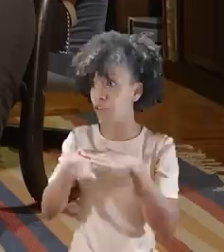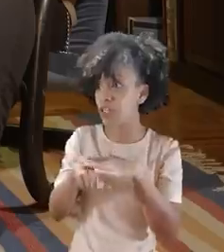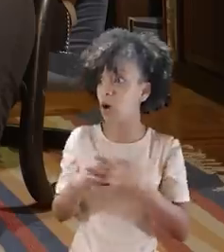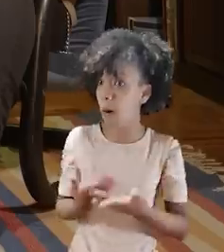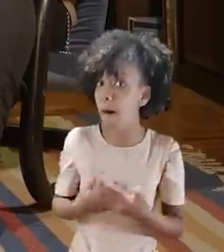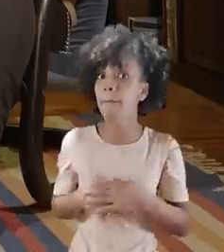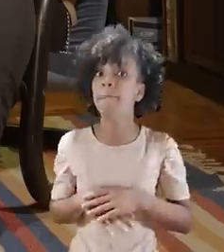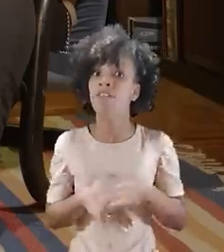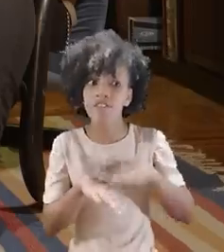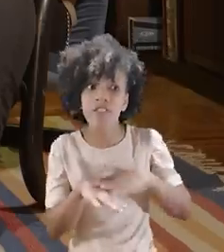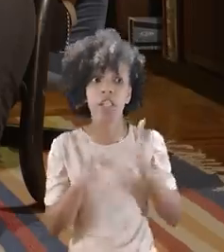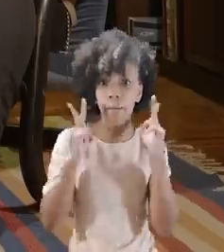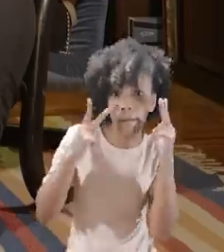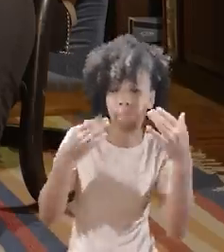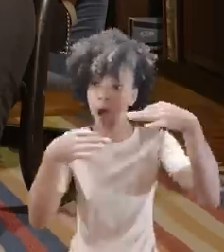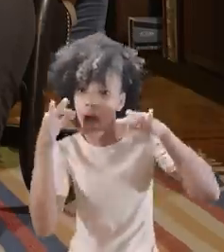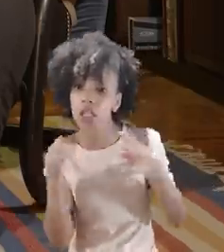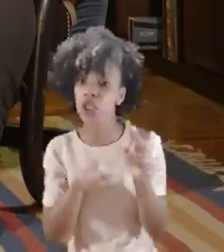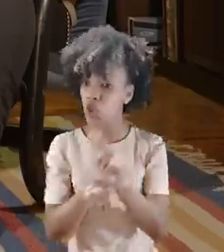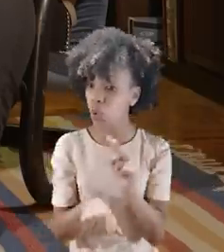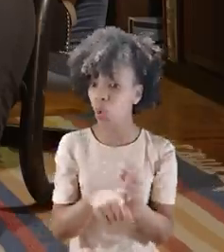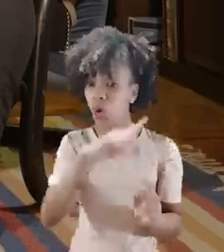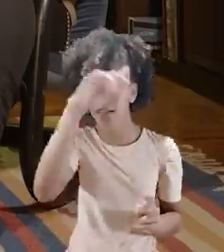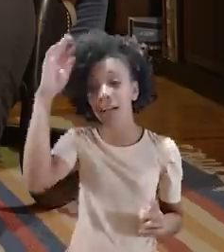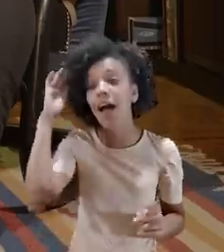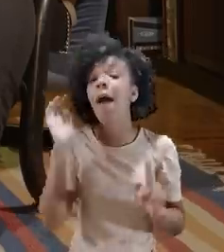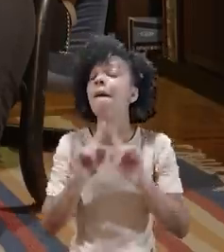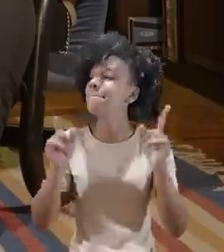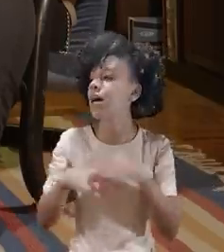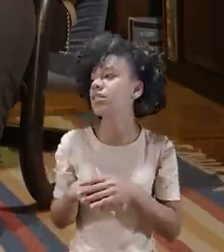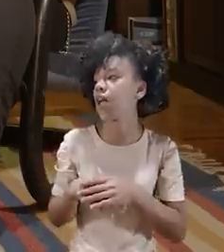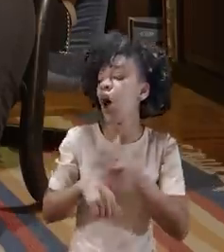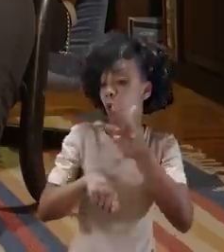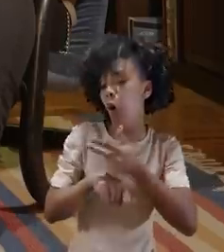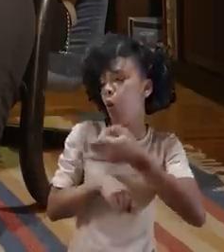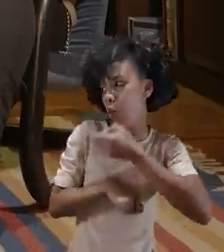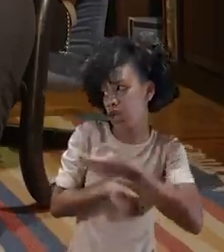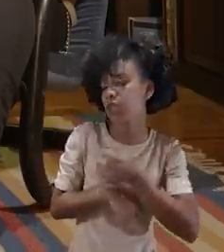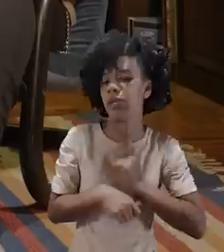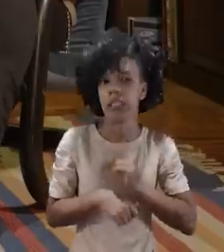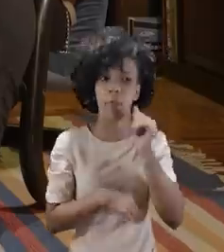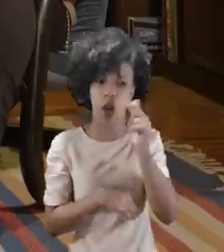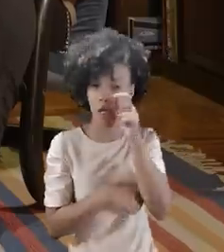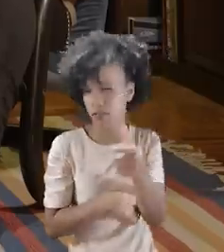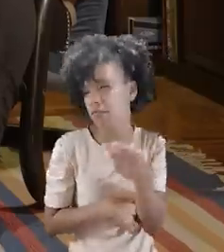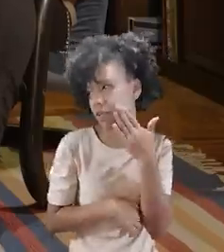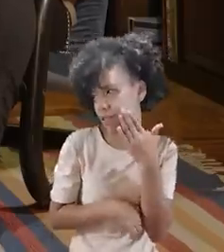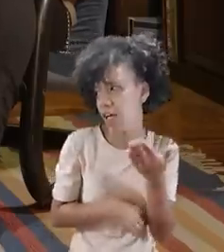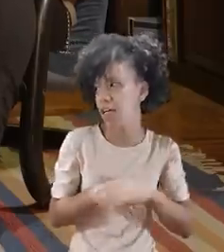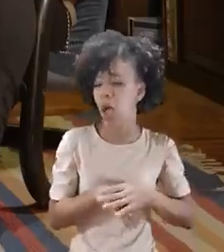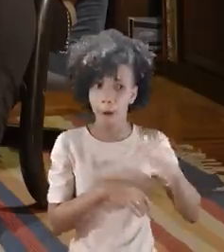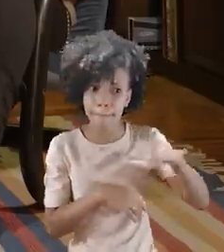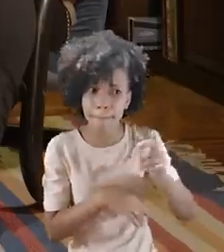que conversou comigo pô cara também faz isso e corda mas votando e não foi o que eu tô falando achismos ele obviamente Tem muita mulher que assiste Eu